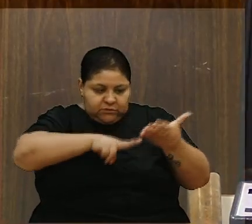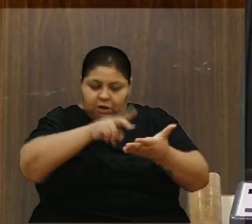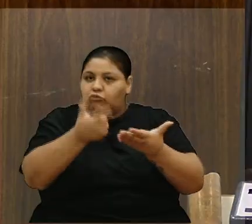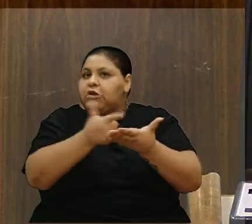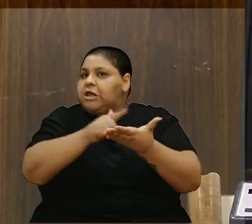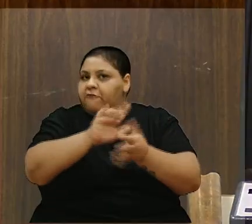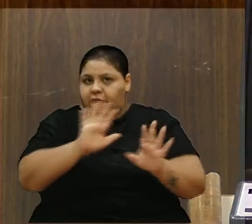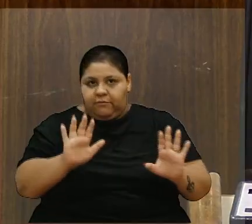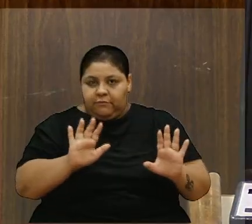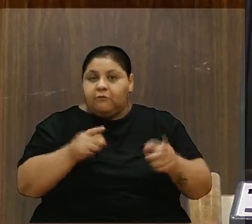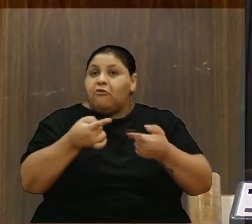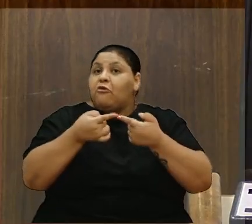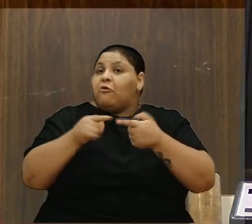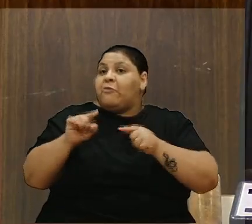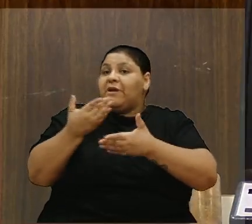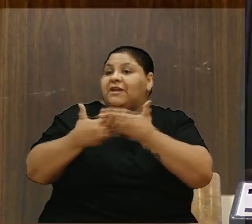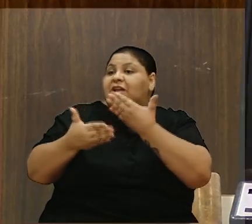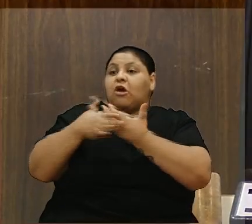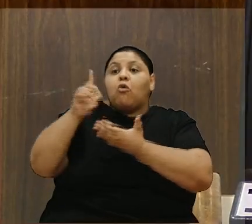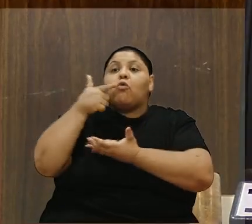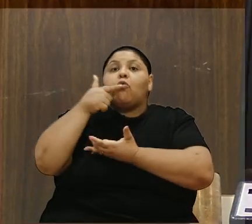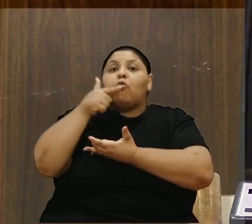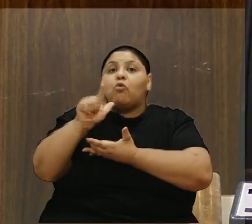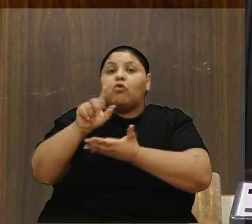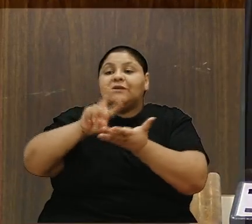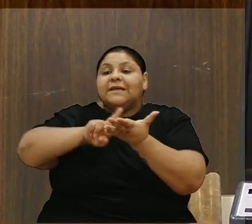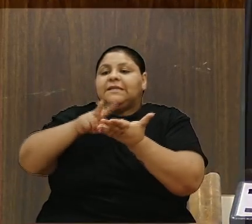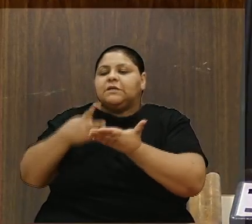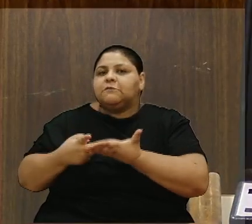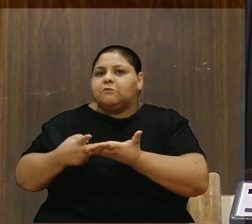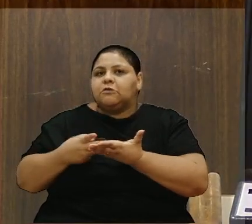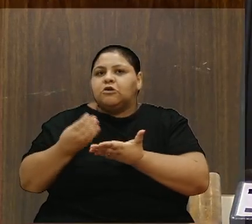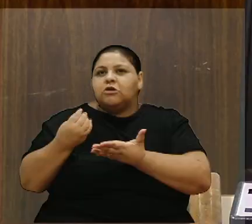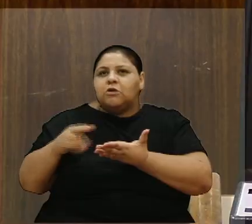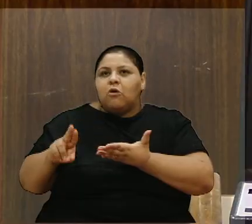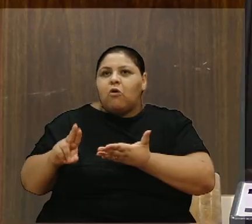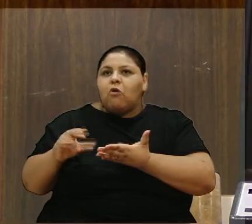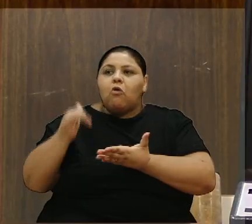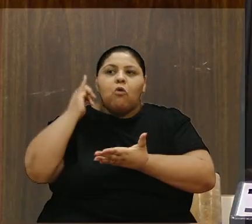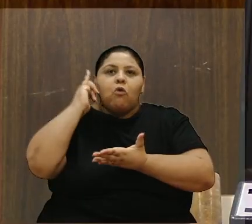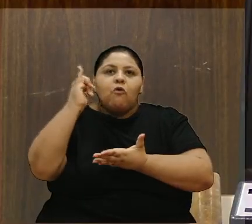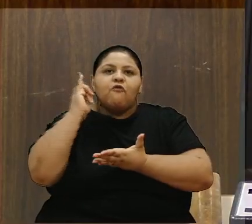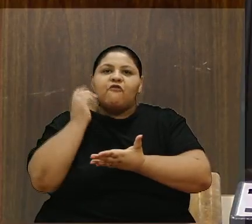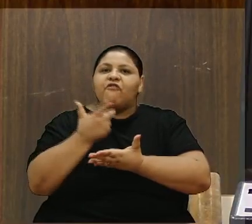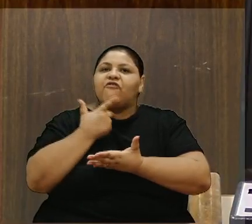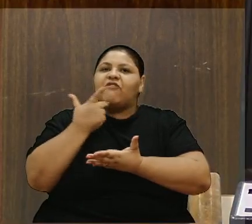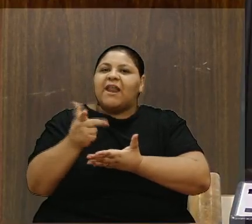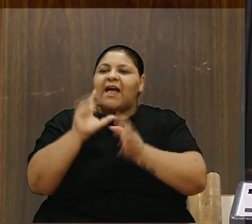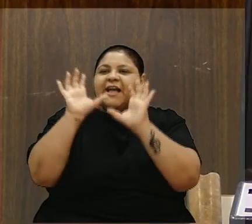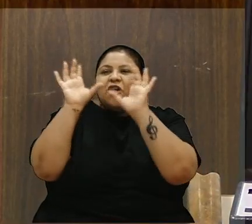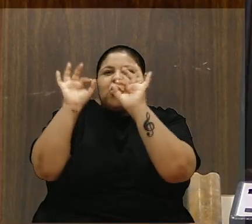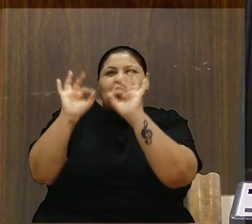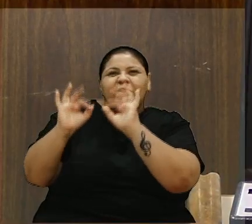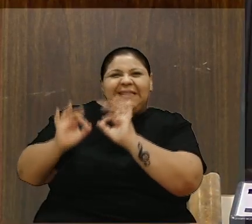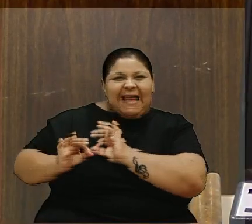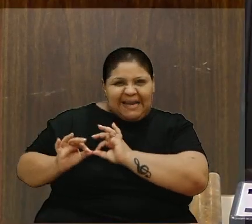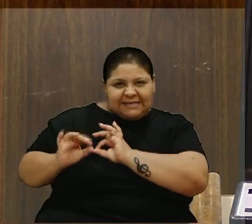livro. Mas nem todos conseguem interpretar ou recontar essa história com detalhes